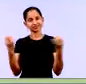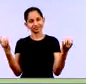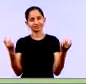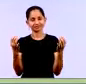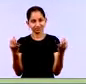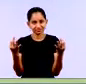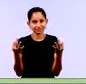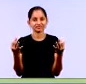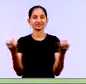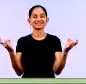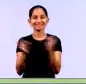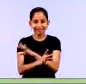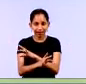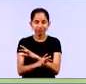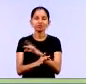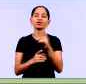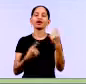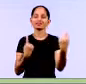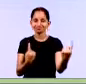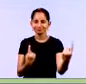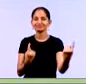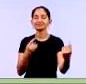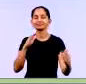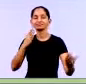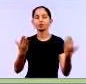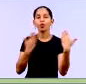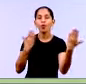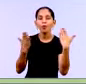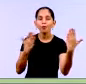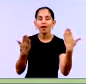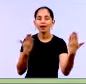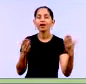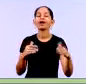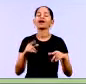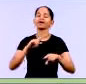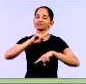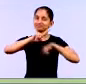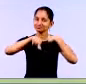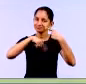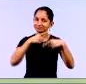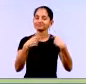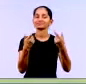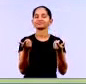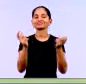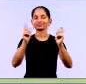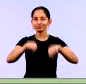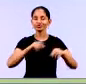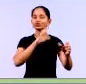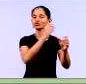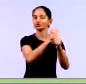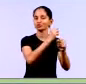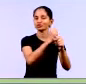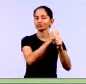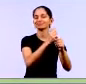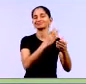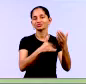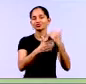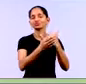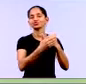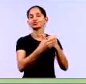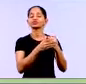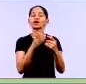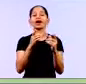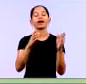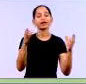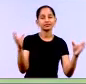constituído ou concluído, você possa fazer a mensuração desses custos, que também são levados em consideração os custos indiretos, né, que